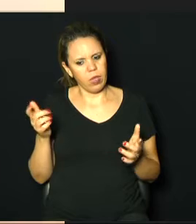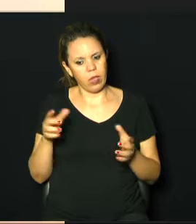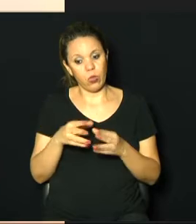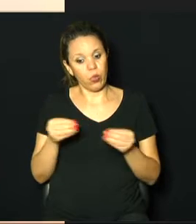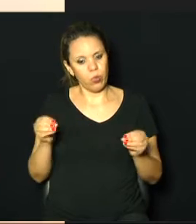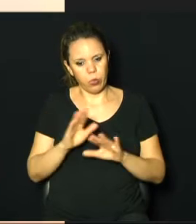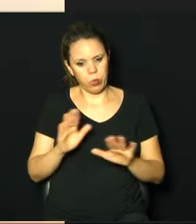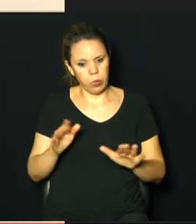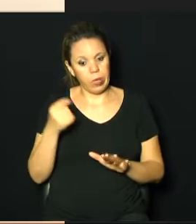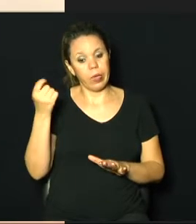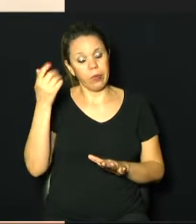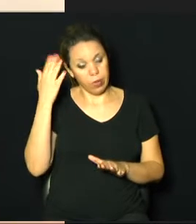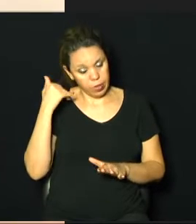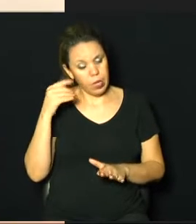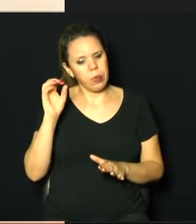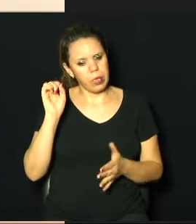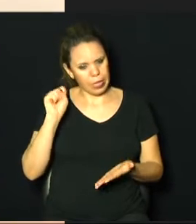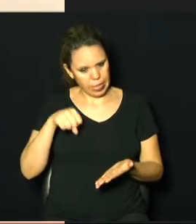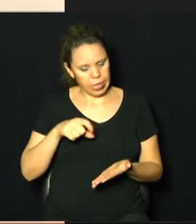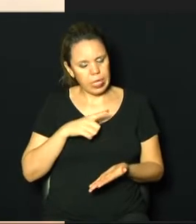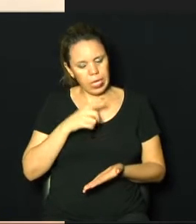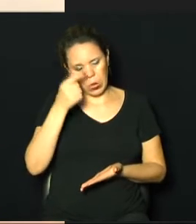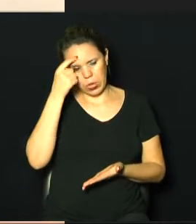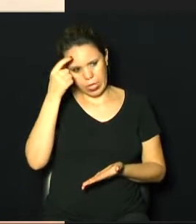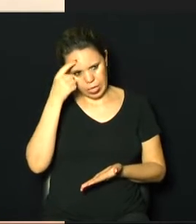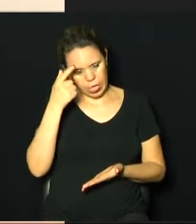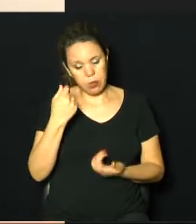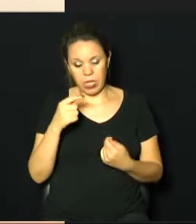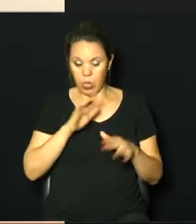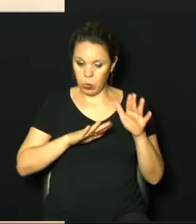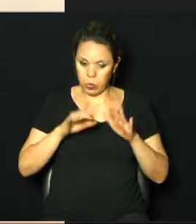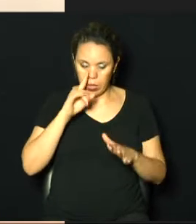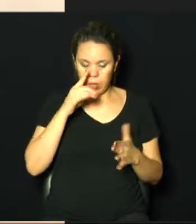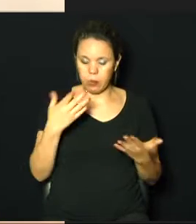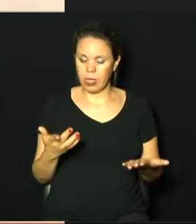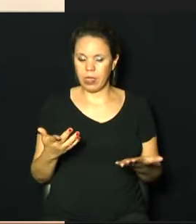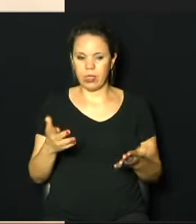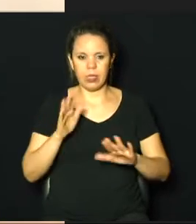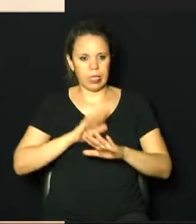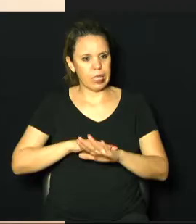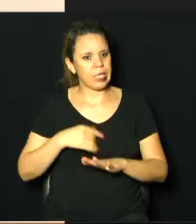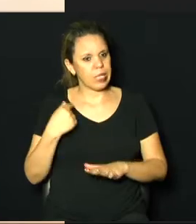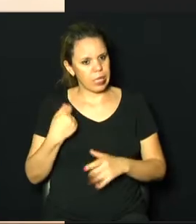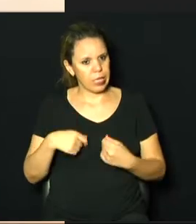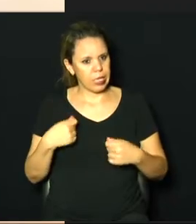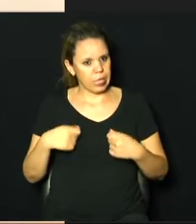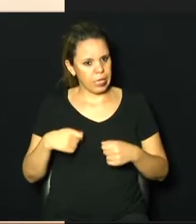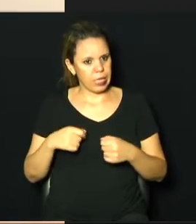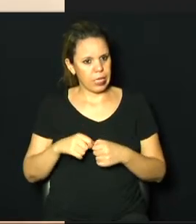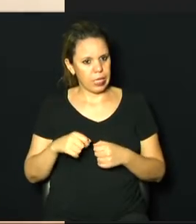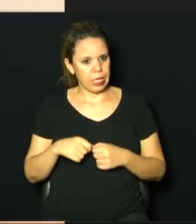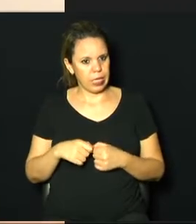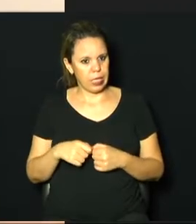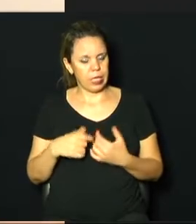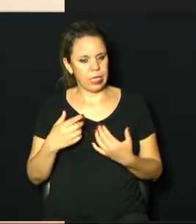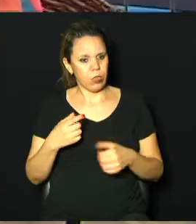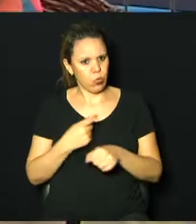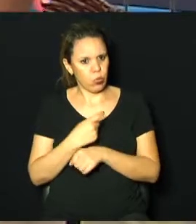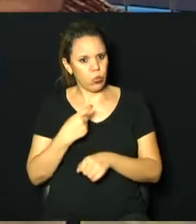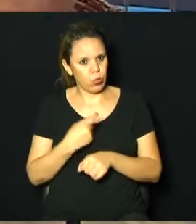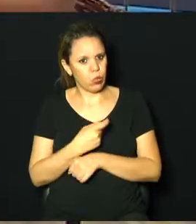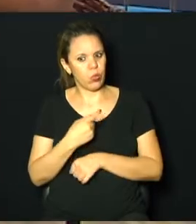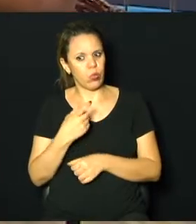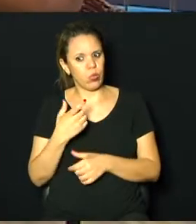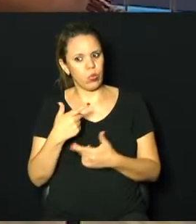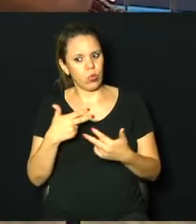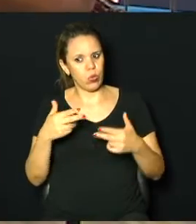gente entende que é grave, que tem que ter todos os devidos cuidados. Mas tem esse outro lado que a gente foi se redescobrindo, né? Você Se